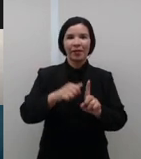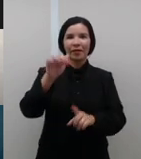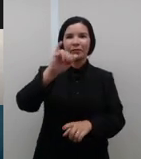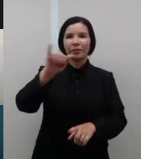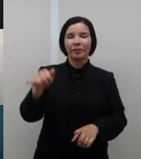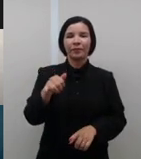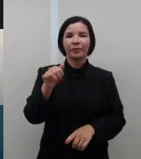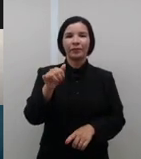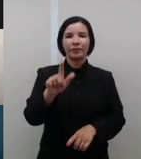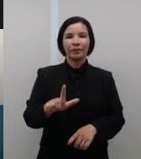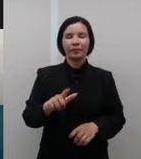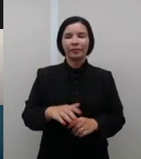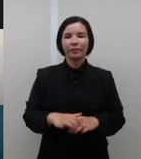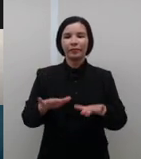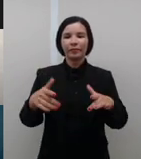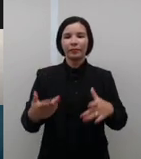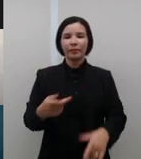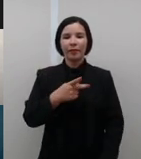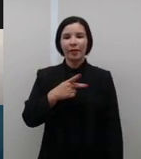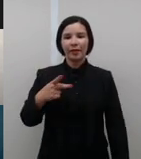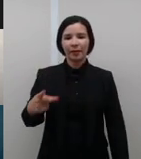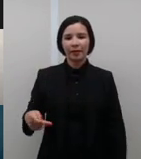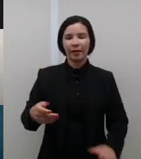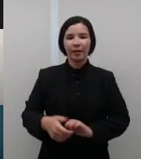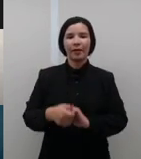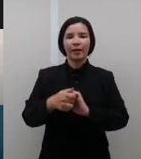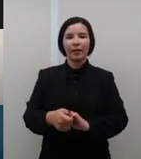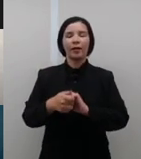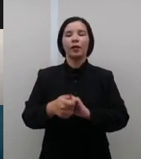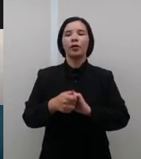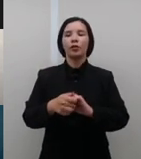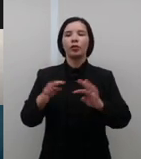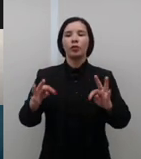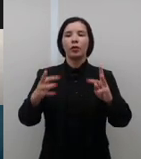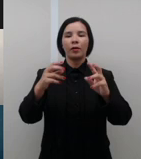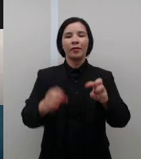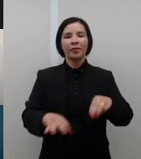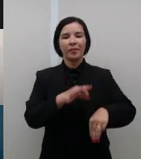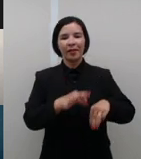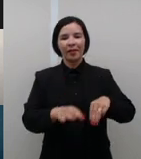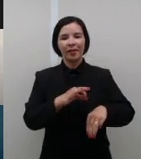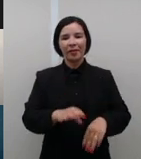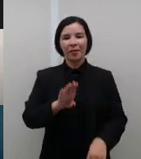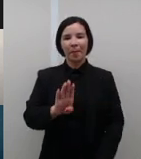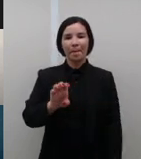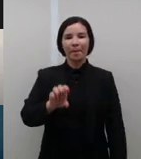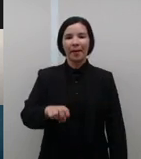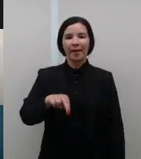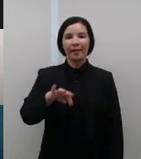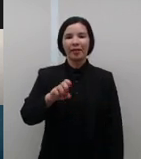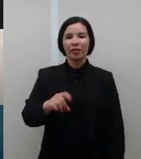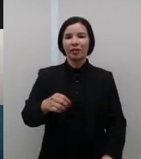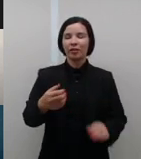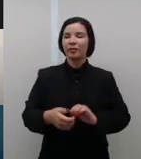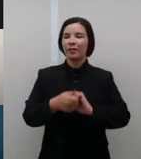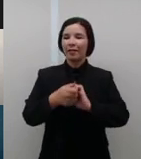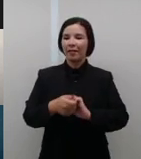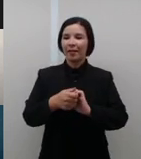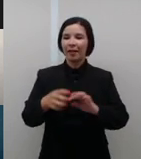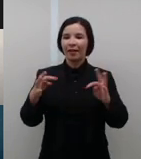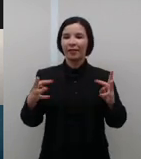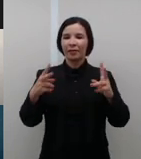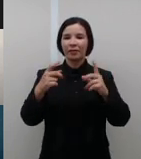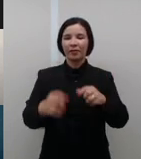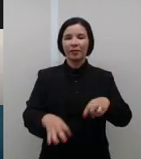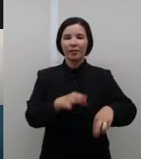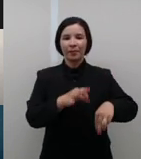querido presidente, cumprimentar também o ministro Benedito Gonçalves, aqui meu colega de bancada, ministro Sérgio Cucchina, ministro Gugel